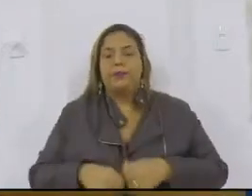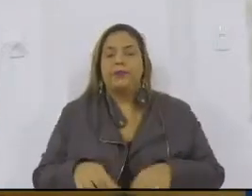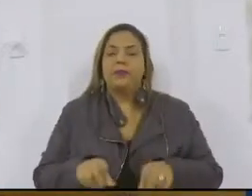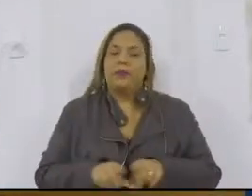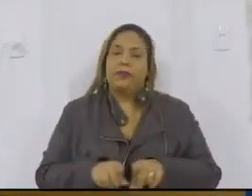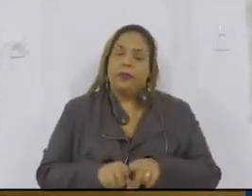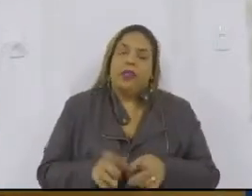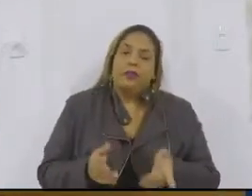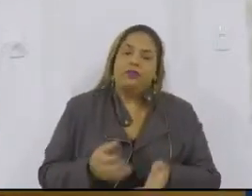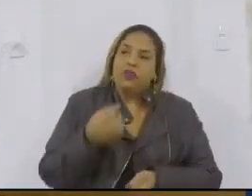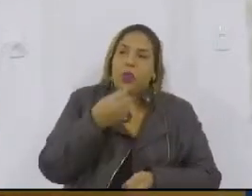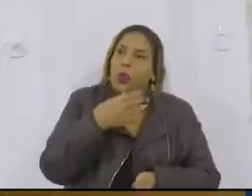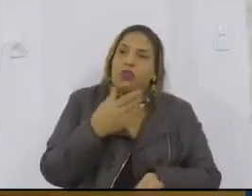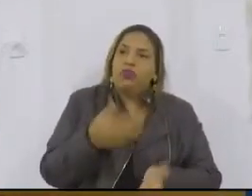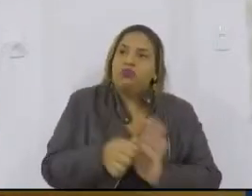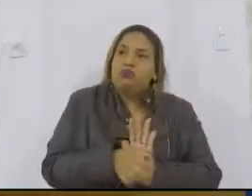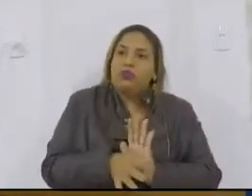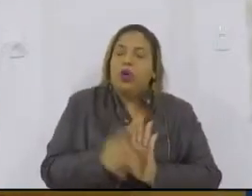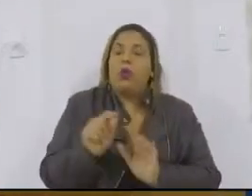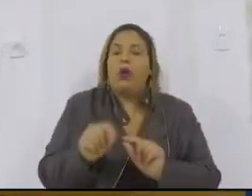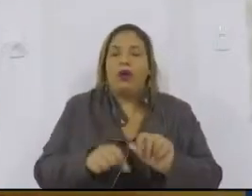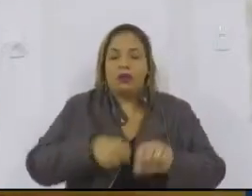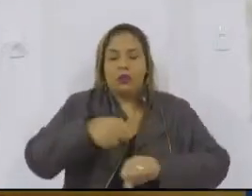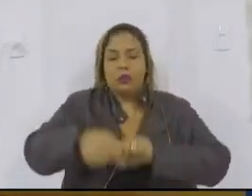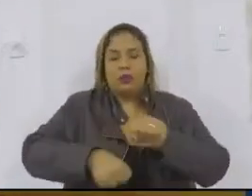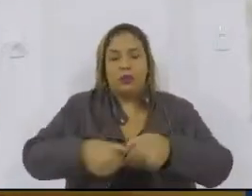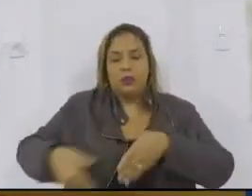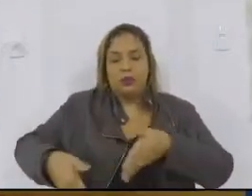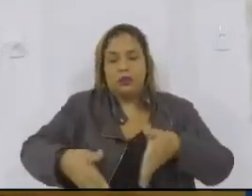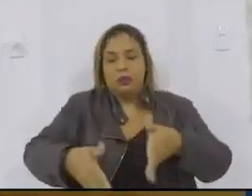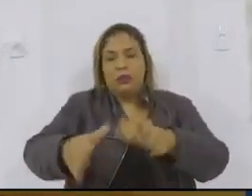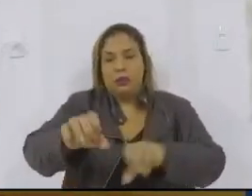nossa é a ciclovia.